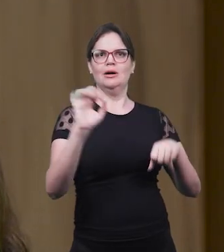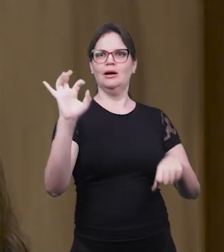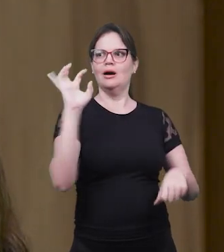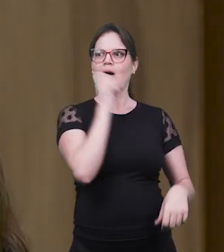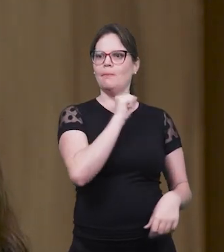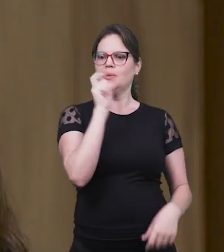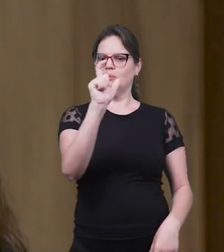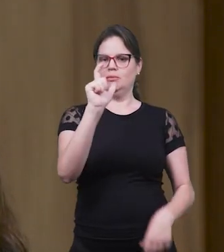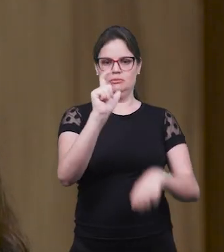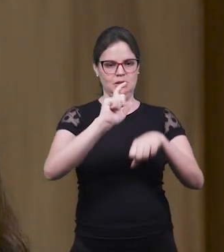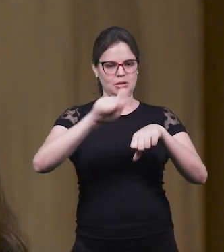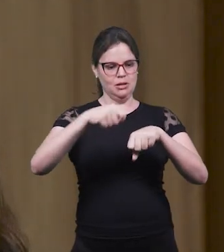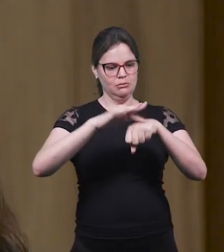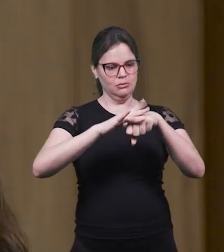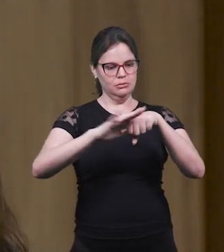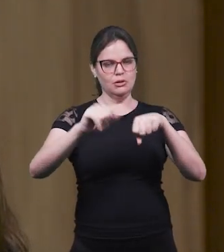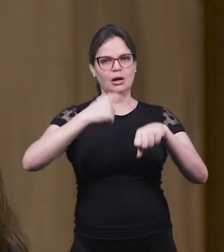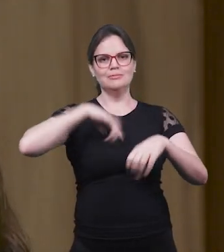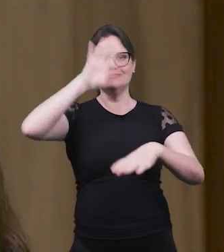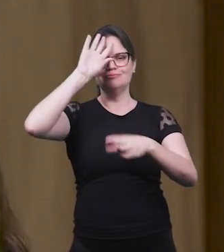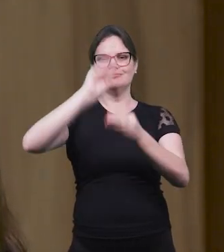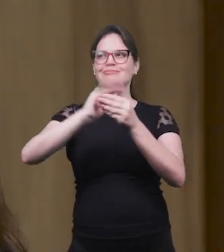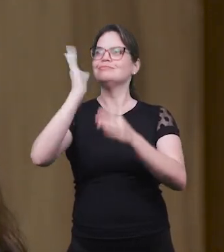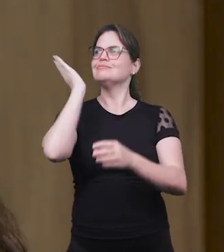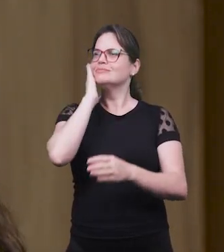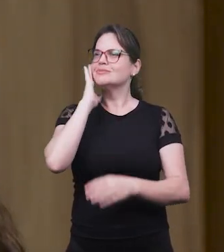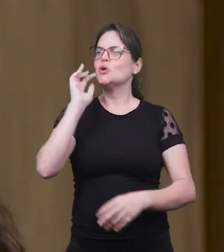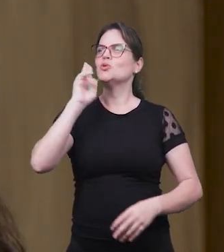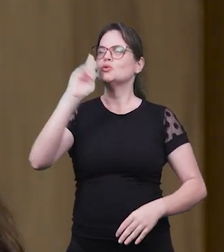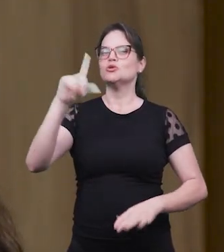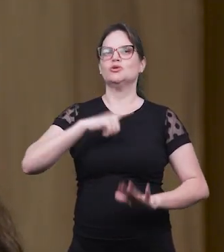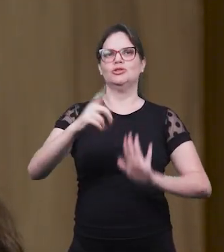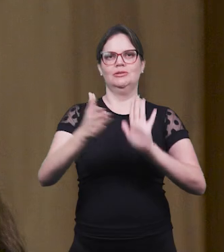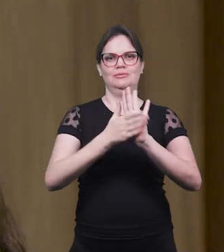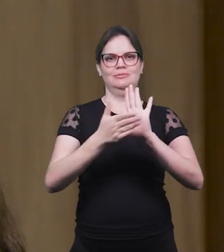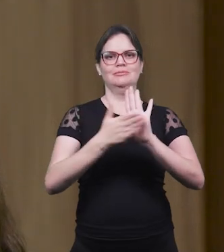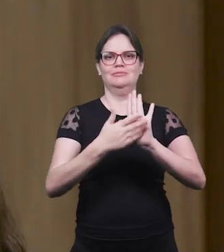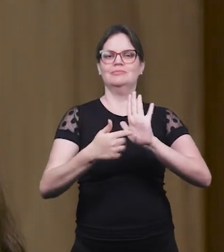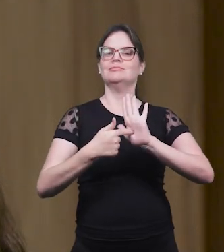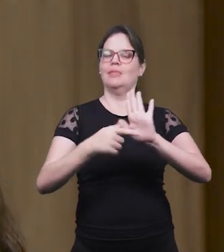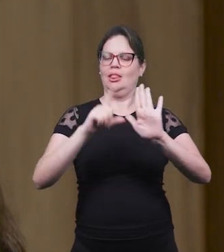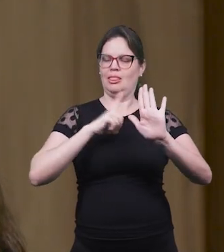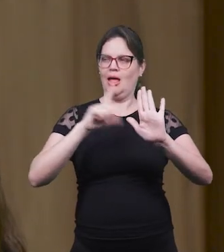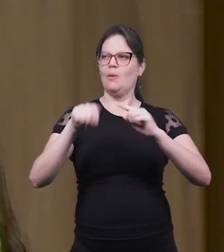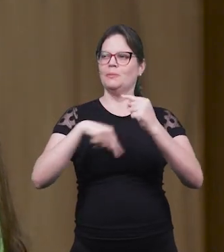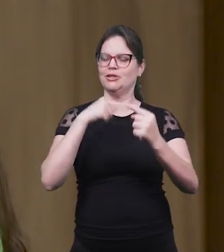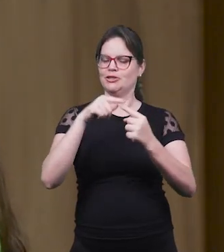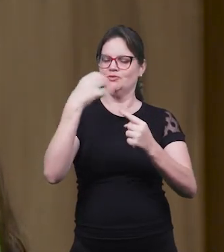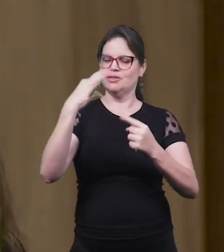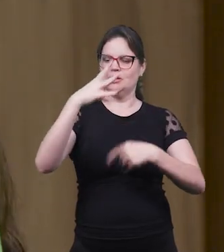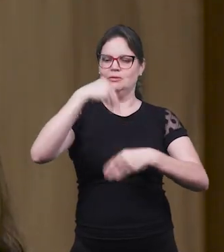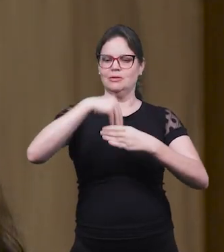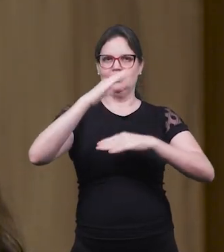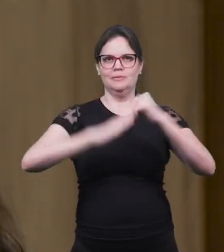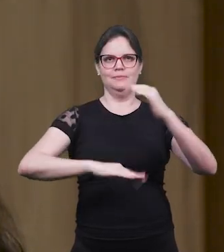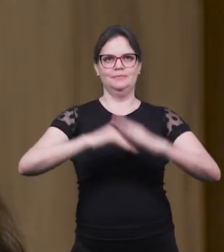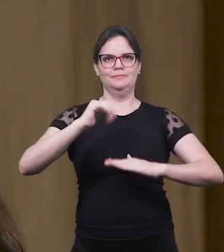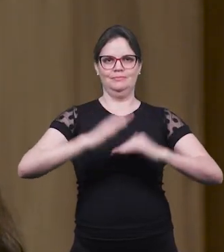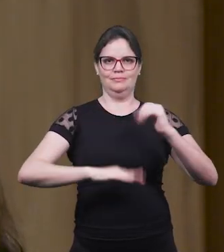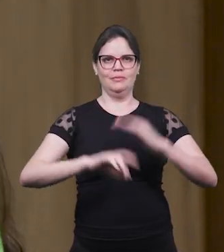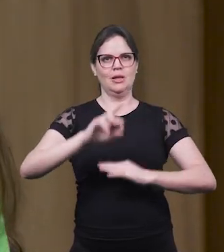específica, então, eu entendi que o Senhor tinha um propósito para mim nessa profissão, que não era só o amor que